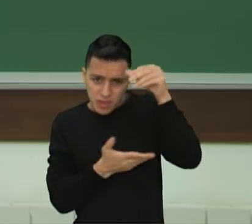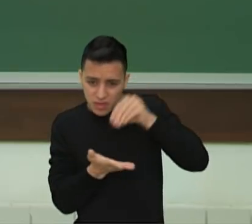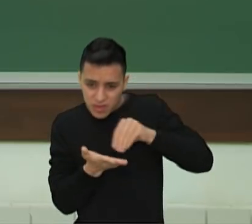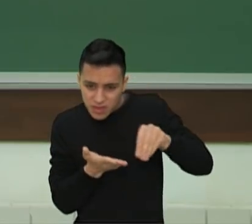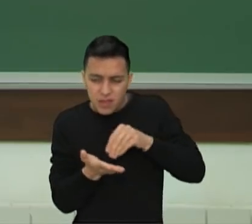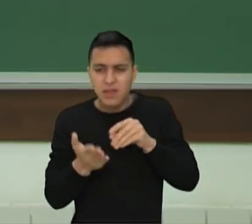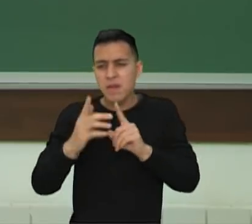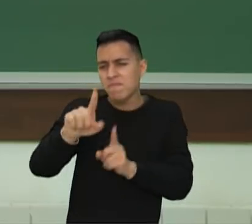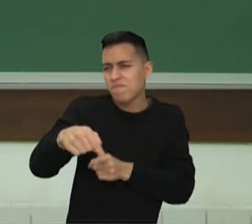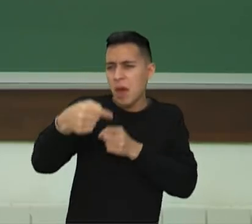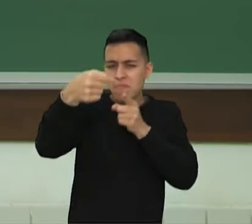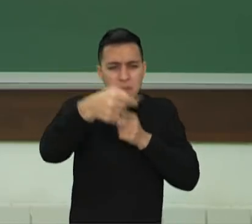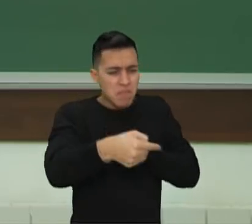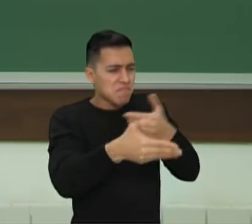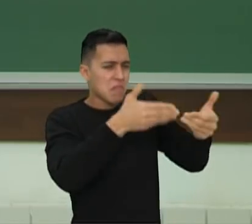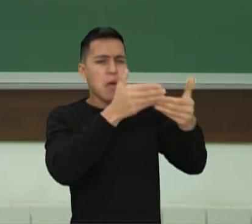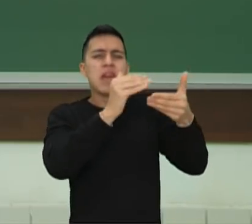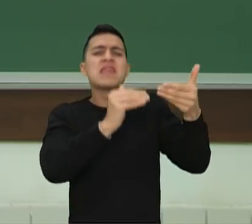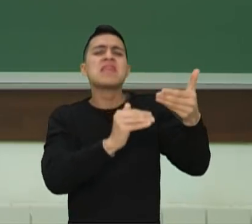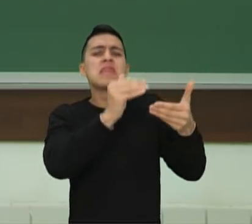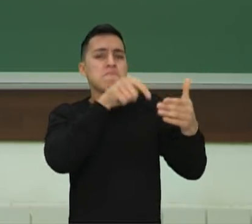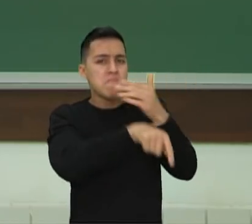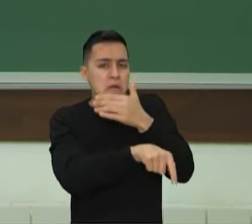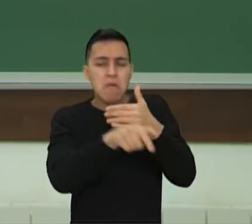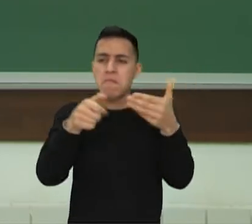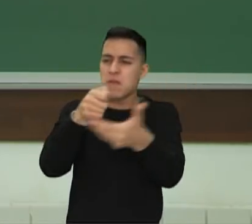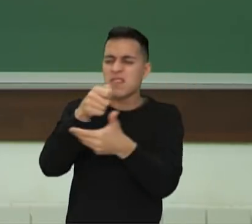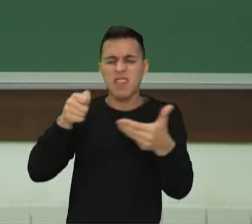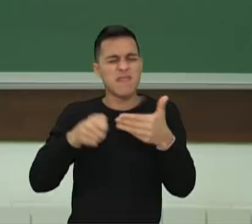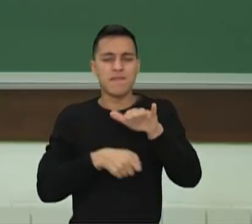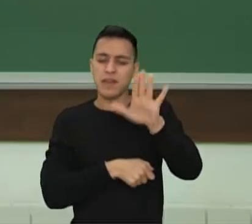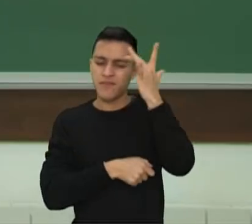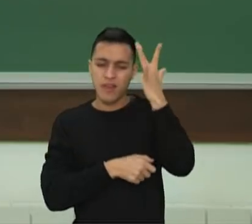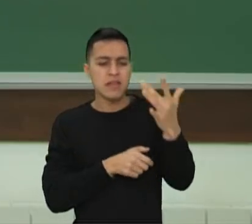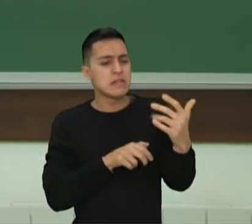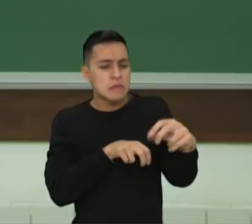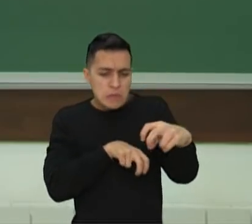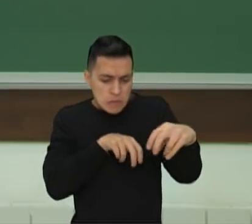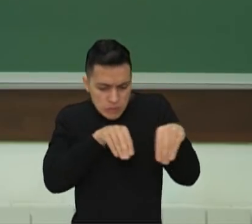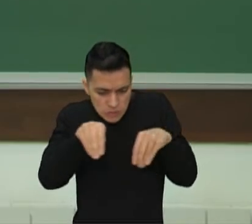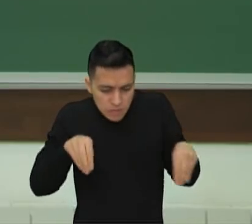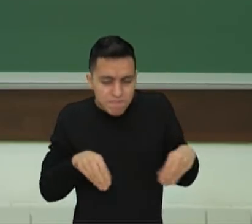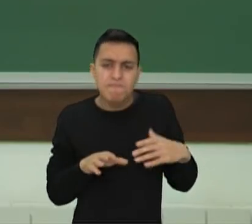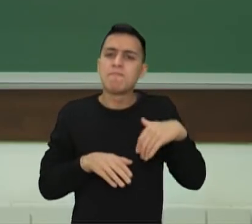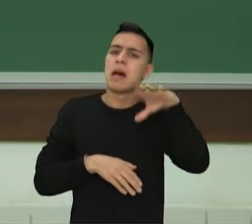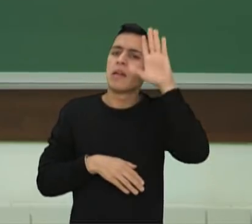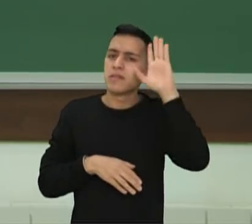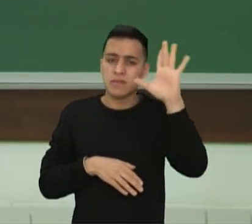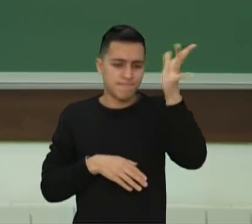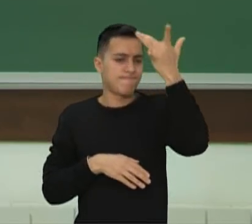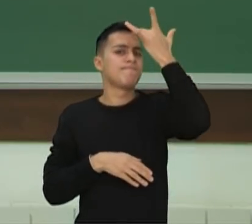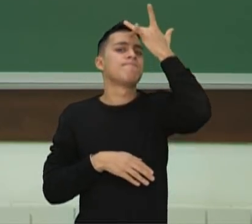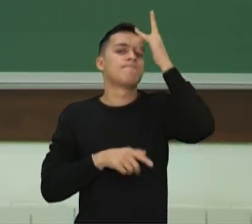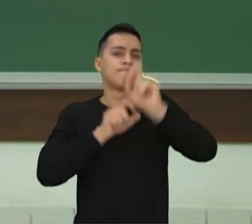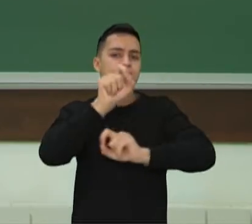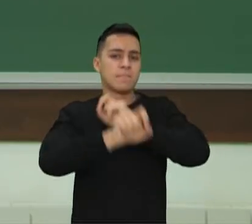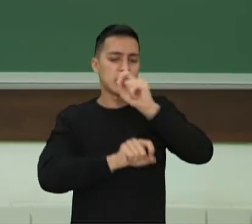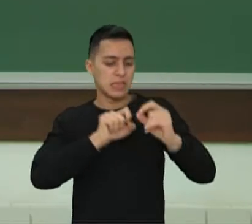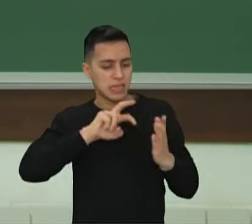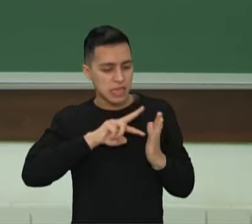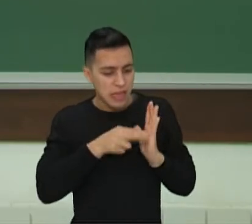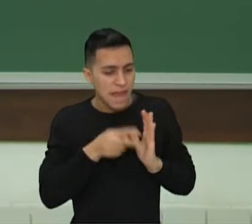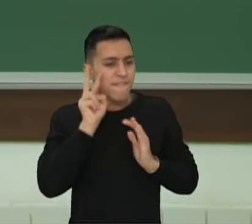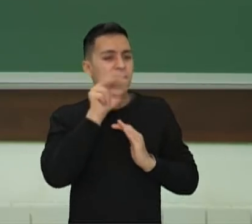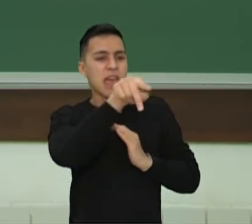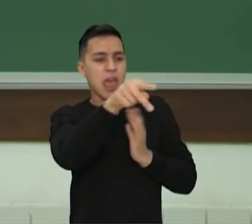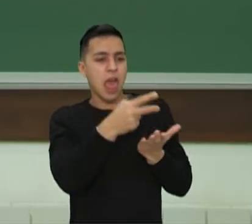adversário de qualquer nível vai ser muito mais fácil, vai ser muito mais bonito e você vai ter aquilo na cabeça assim de ver a